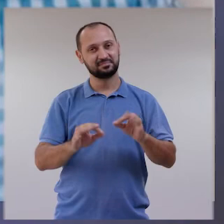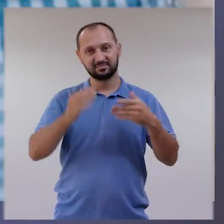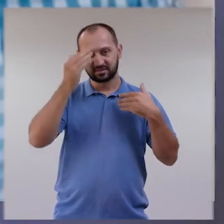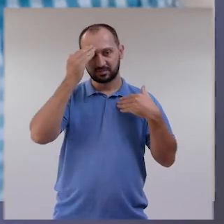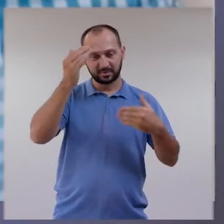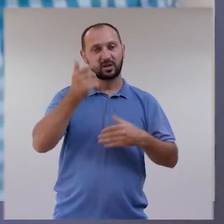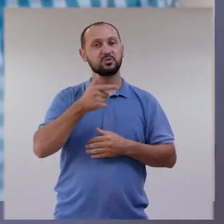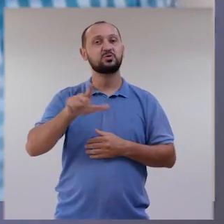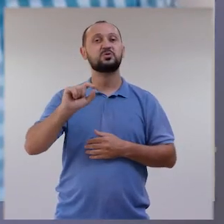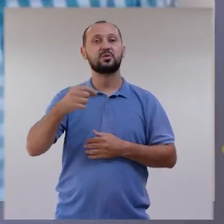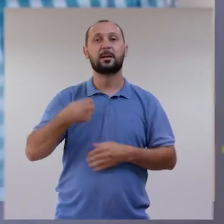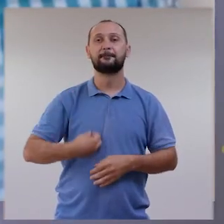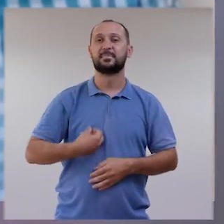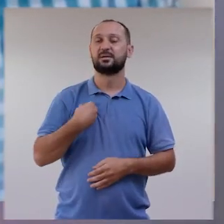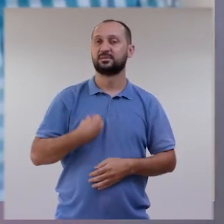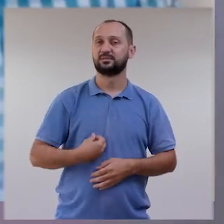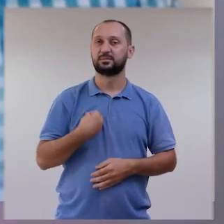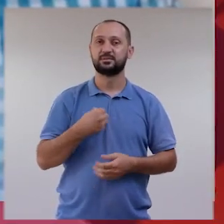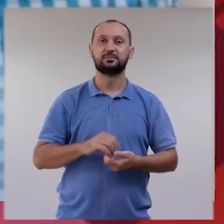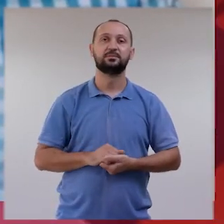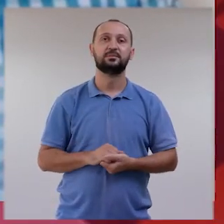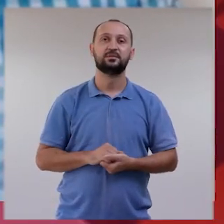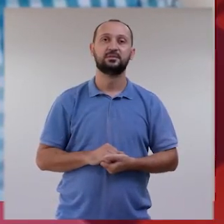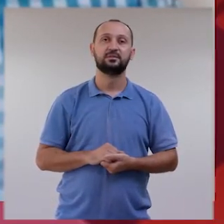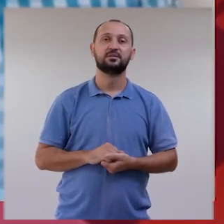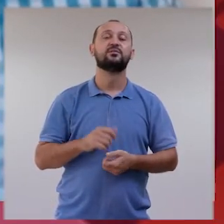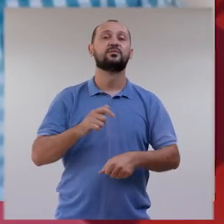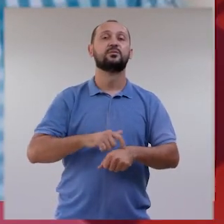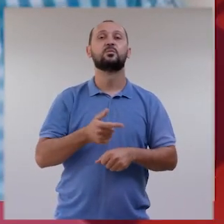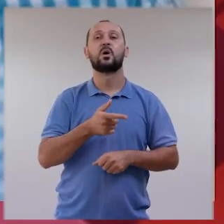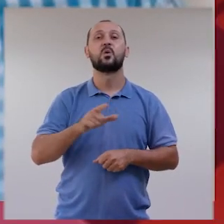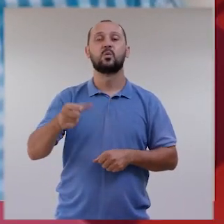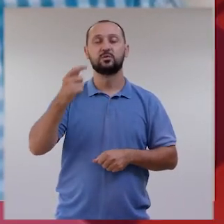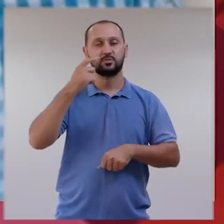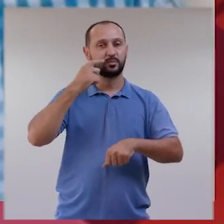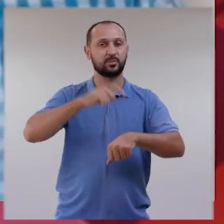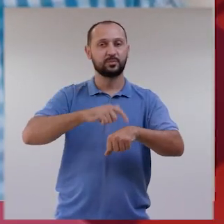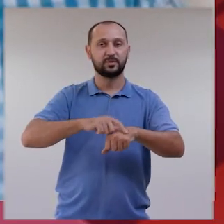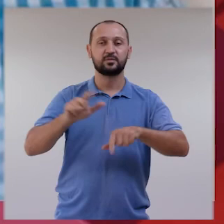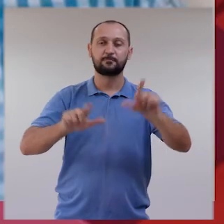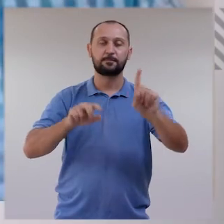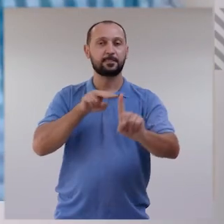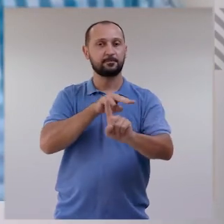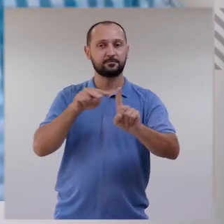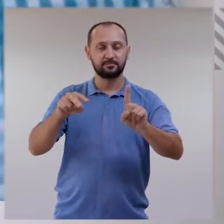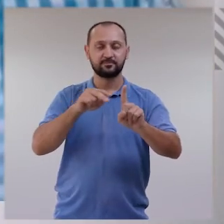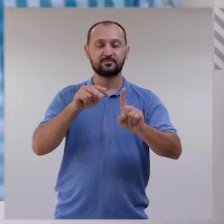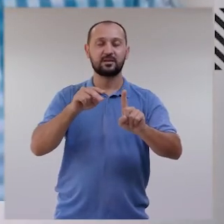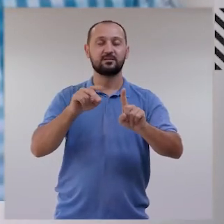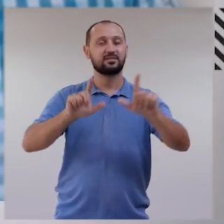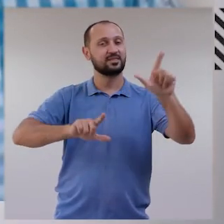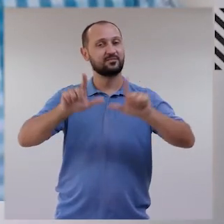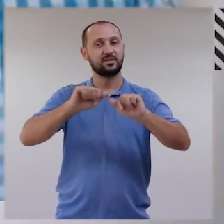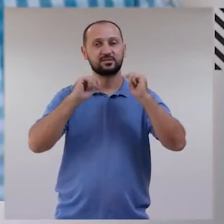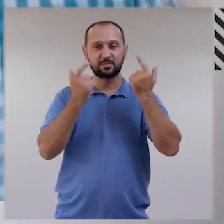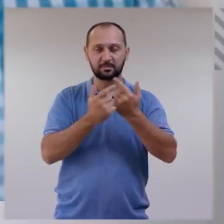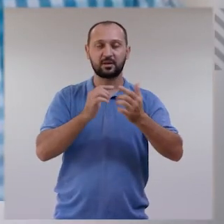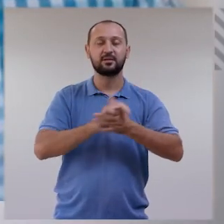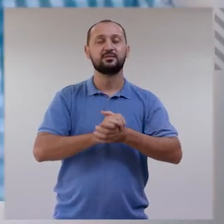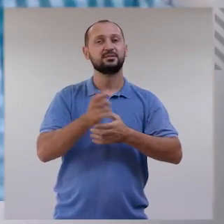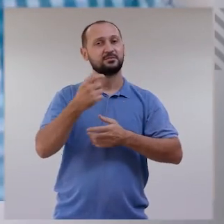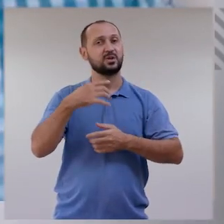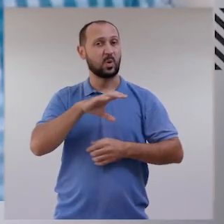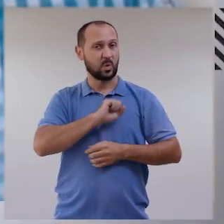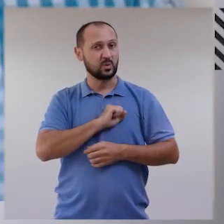Tá certo, então. Obrigada mais uma vez pela sua participação. E essa foi mais uma edição do Perspectiva da TV Assembleia.